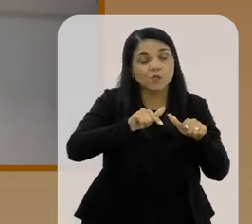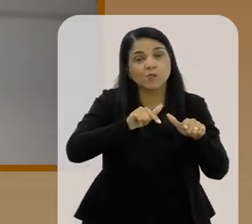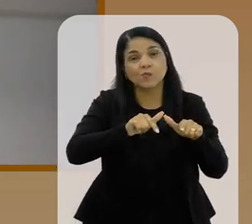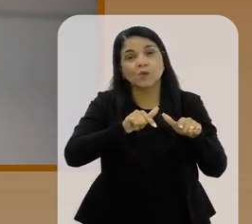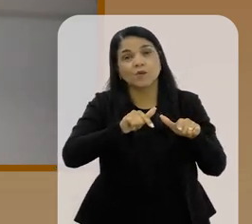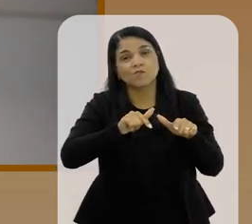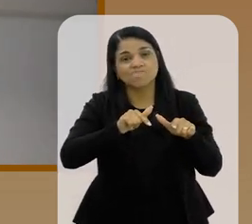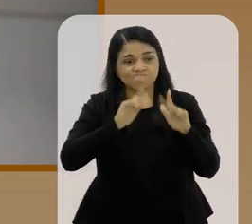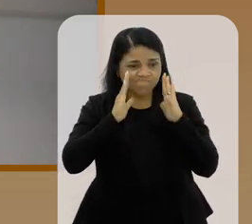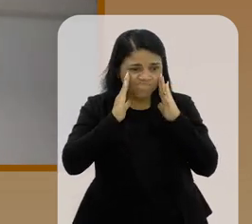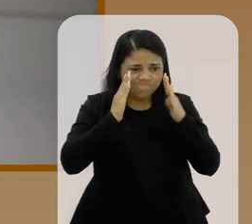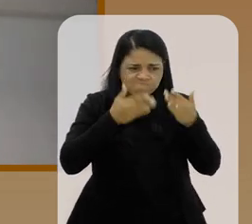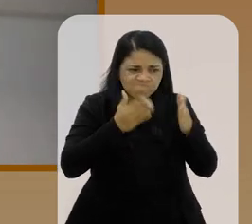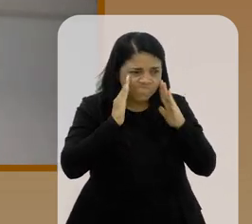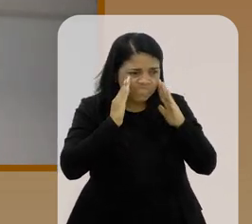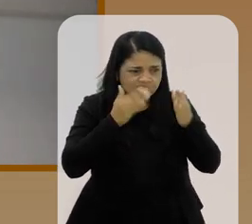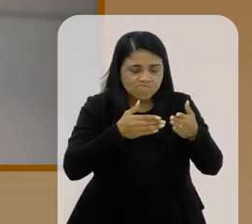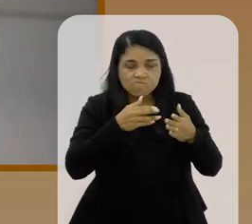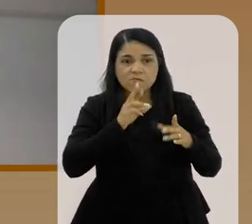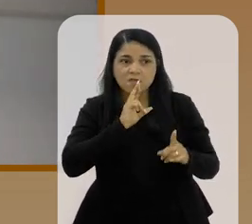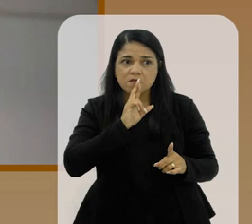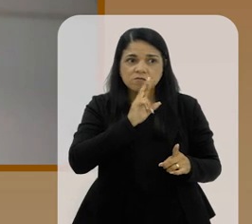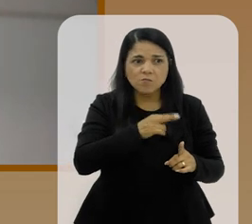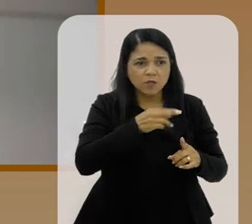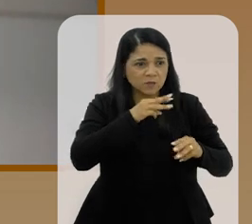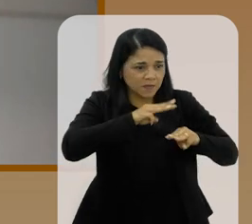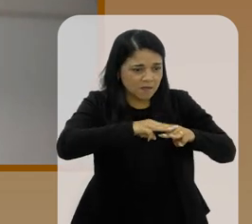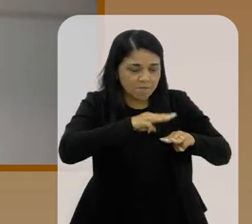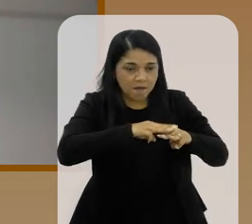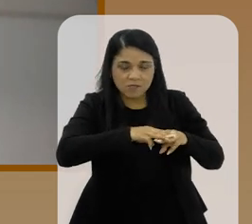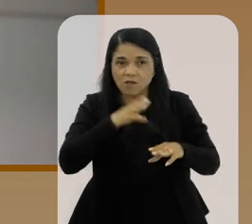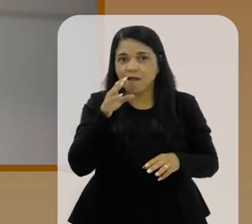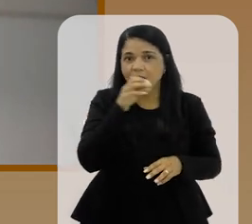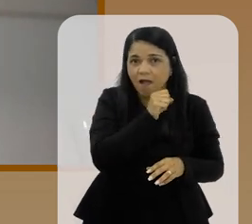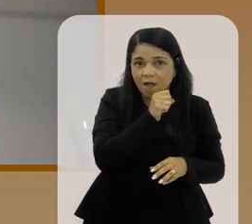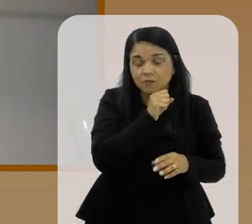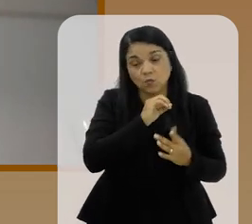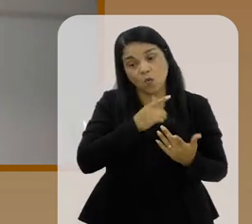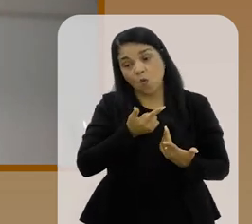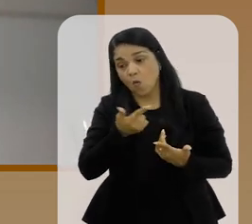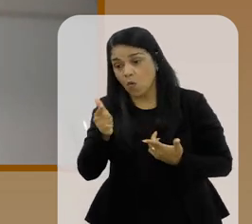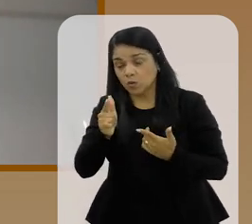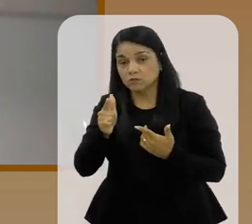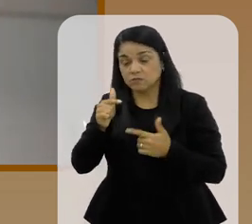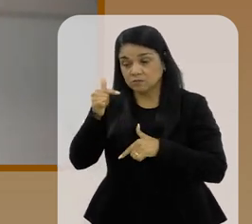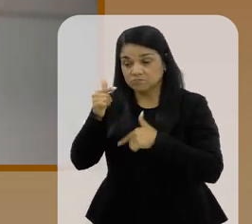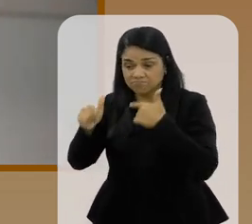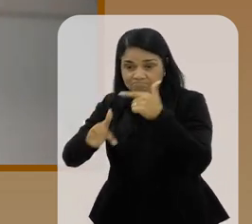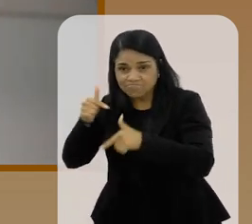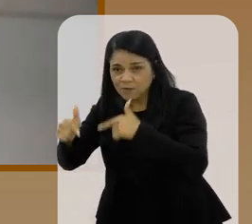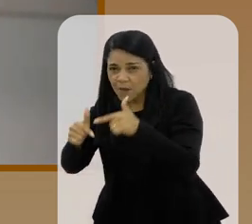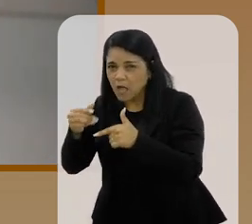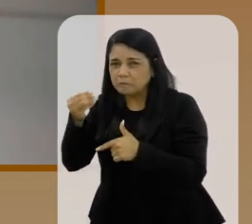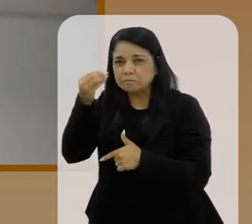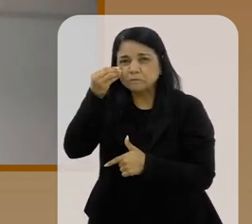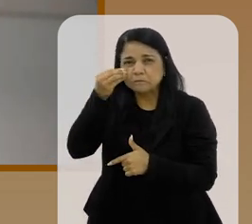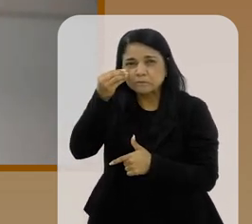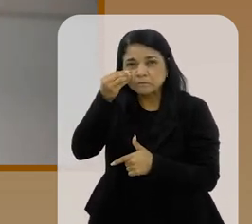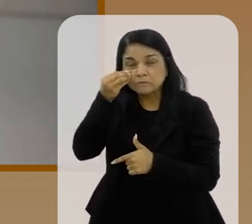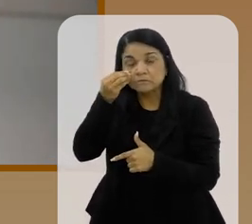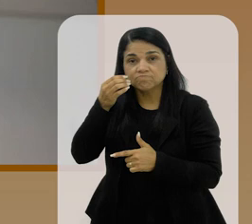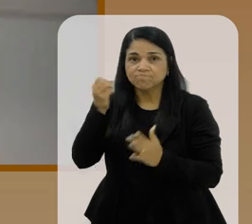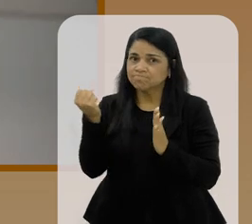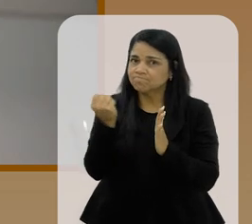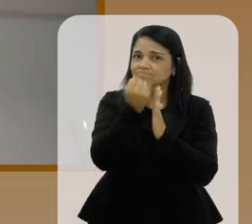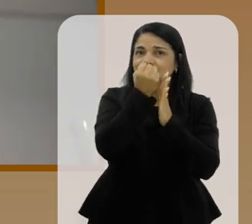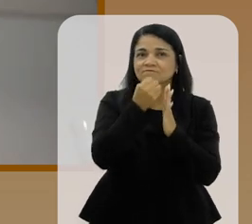mais afinco, tentando fazer alguns resultados rapidamente nessa direção, ou tentando trabalhos que sejam mais